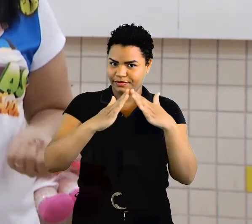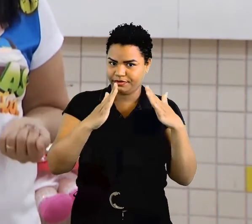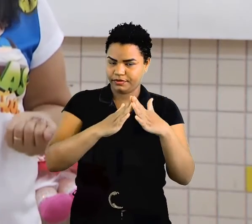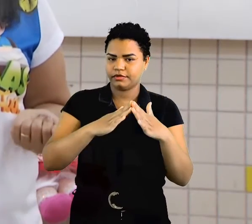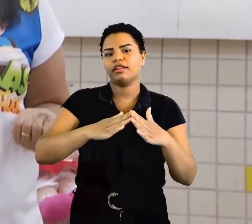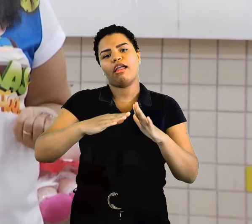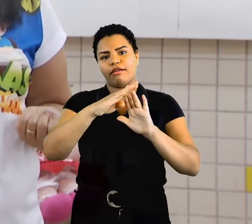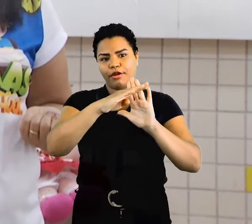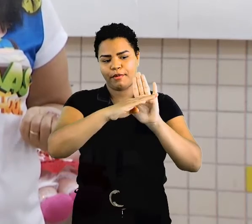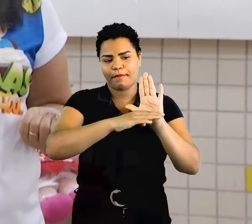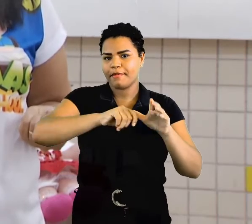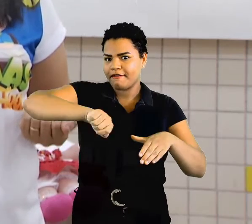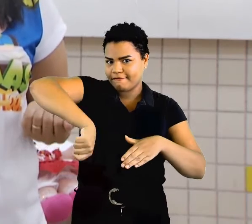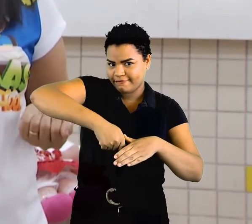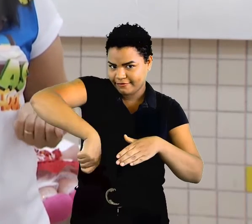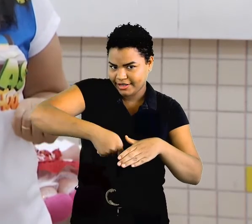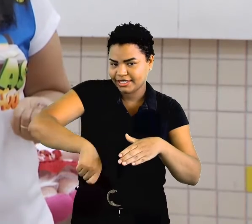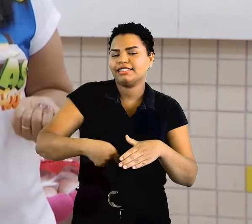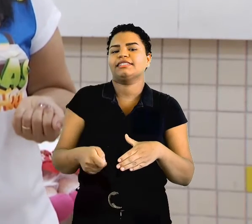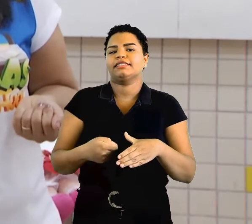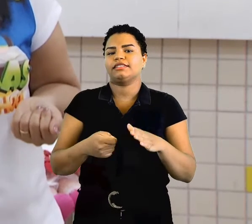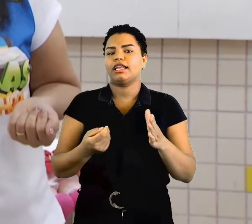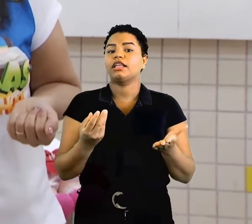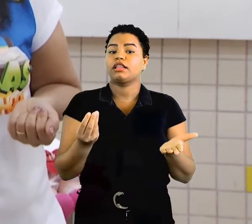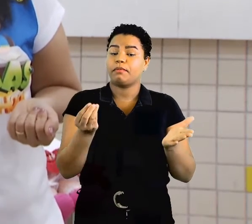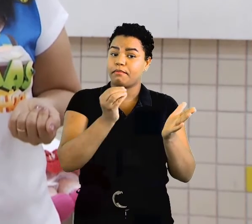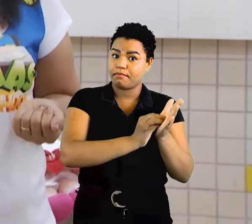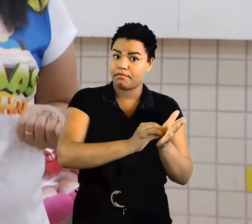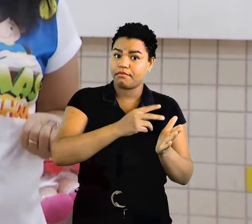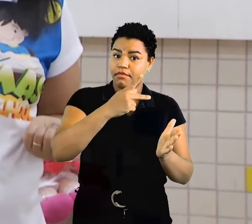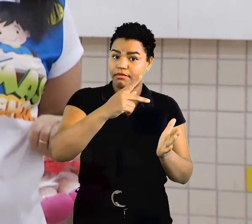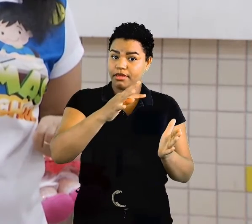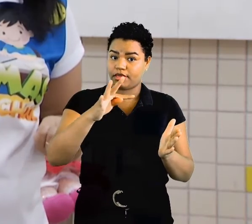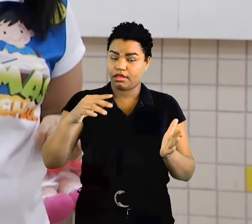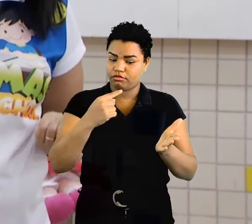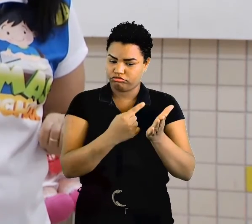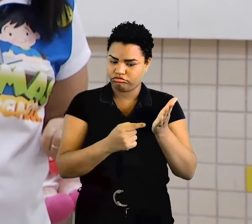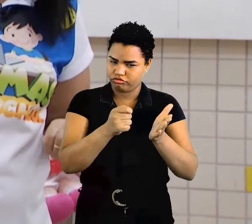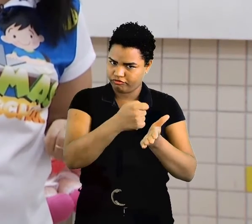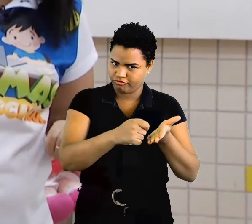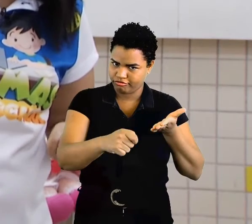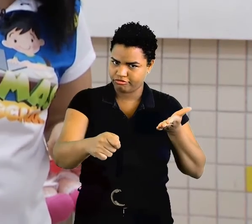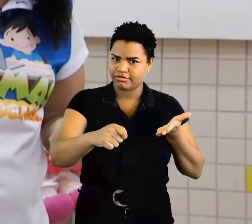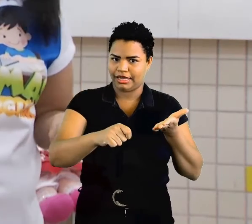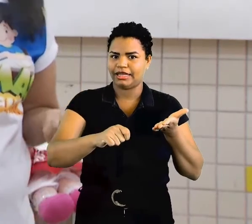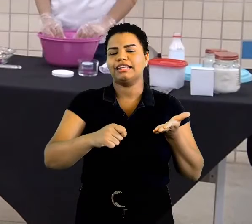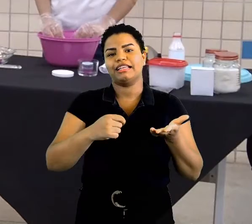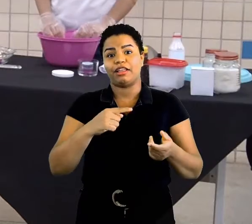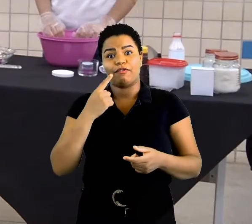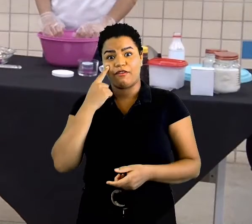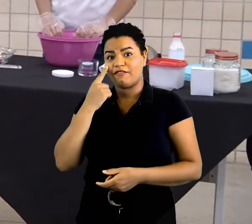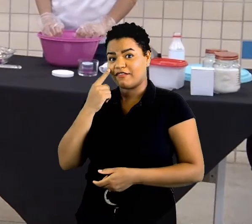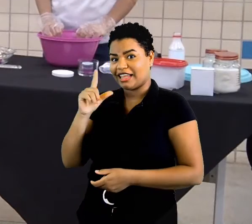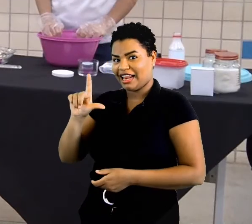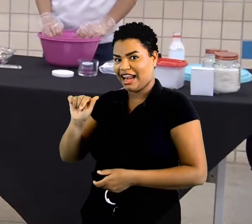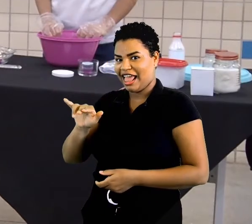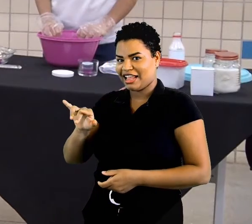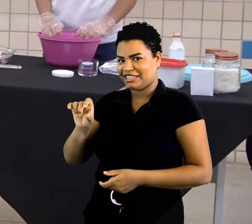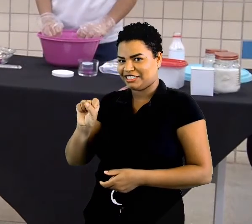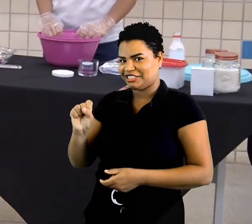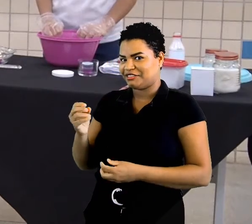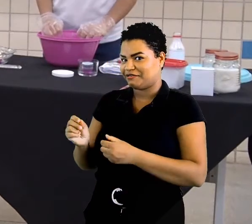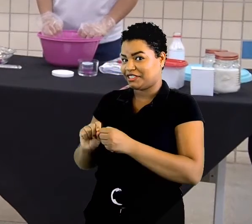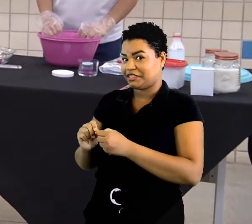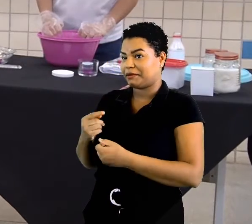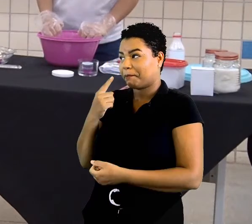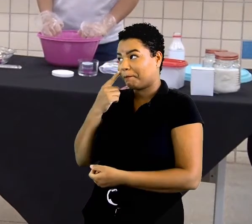essa receita no caderno de PPT, nós vamos ver como é que a Laís está se saindo. Vamos lá então? Então,